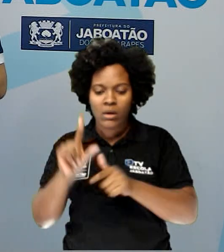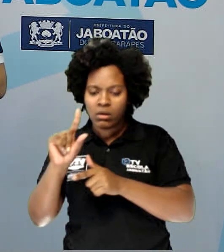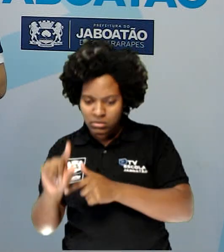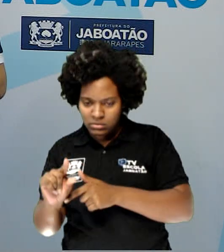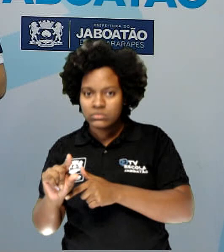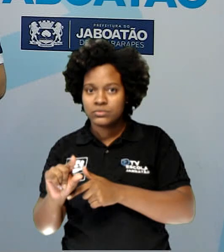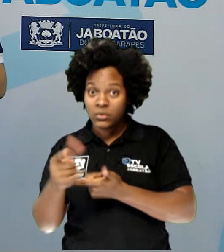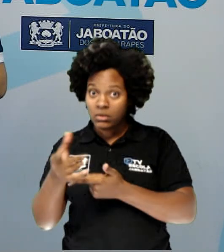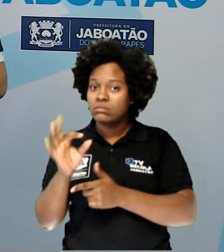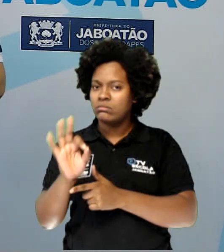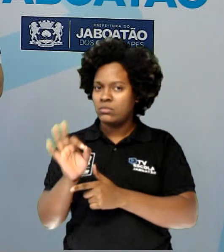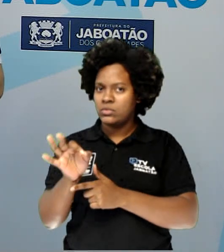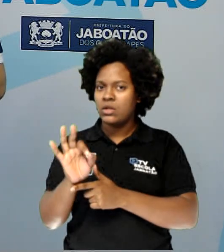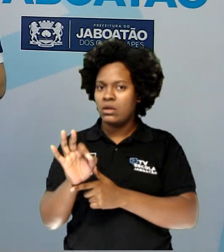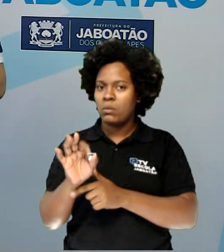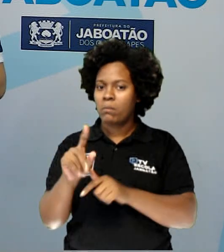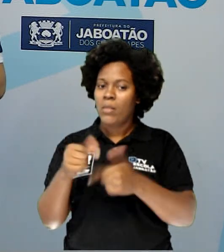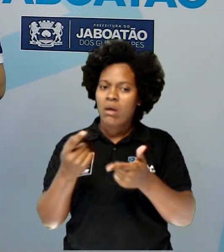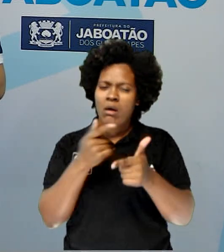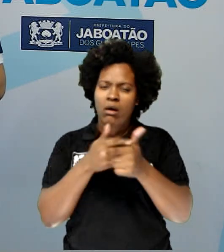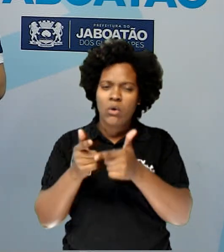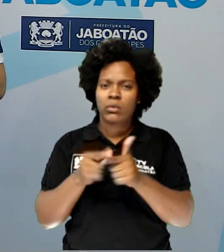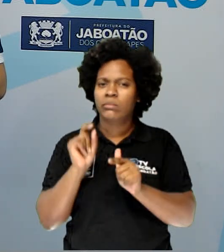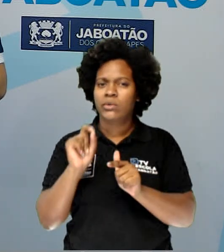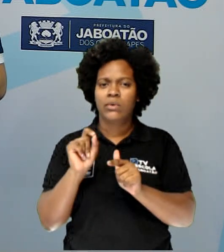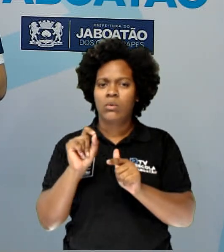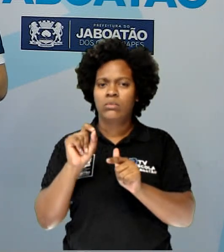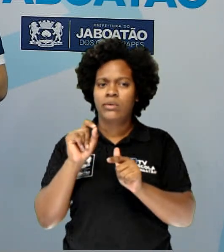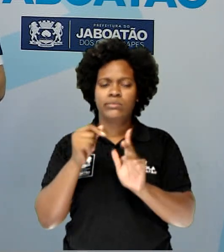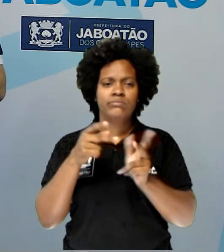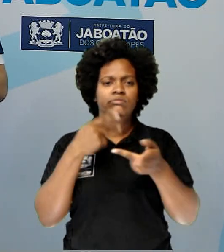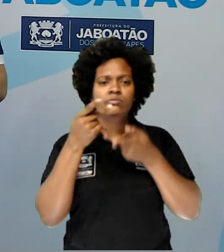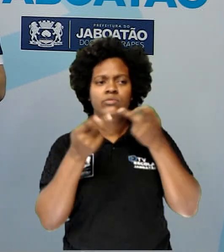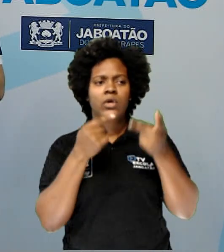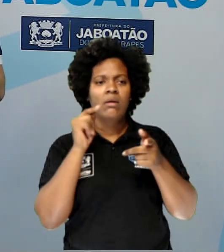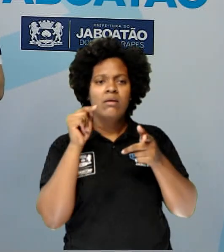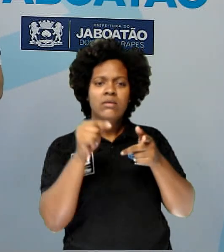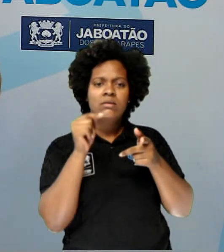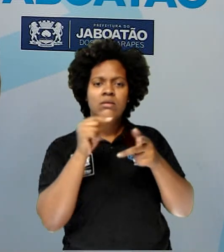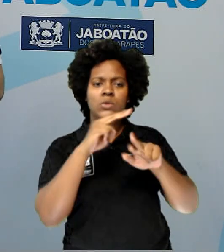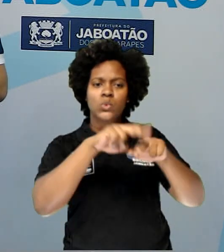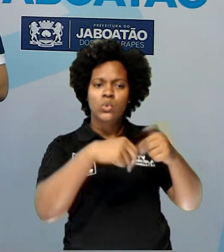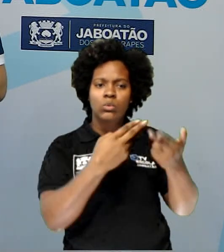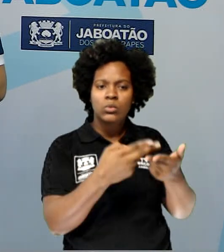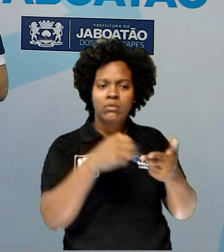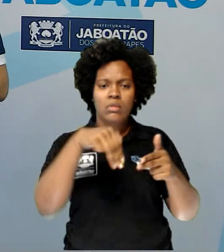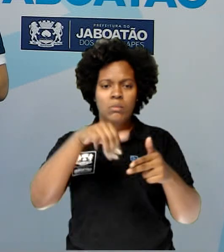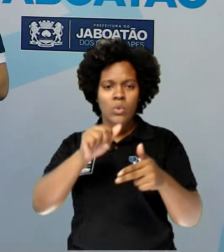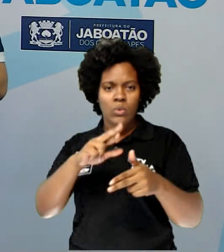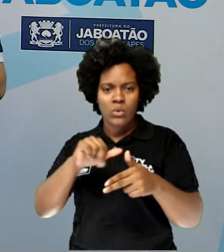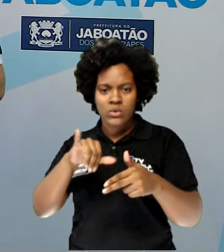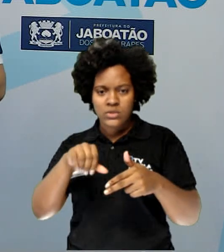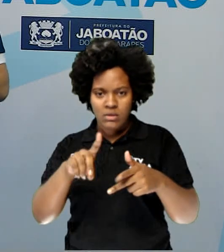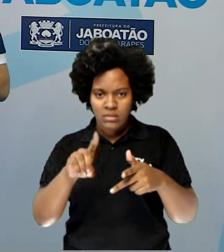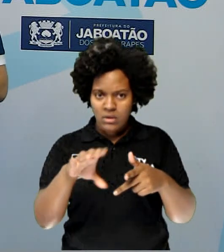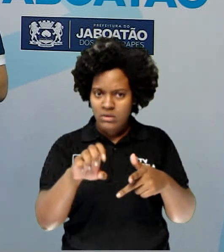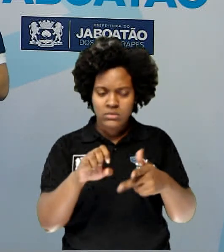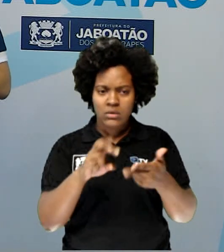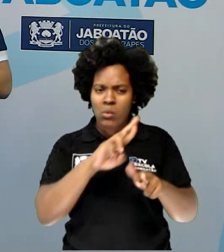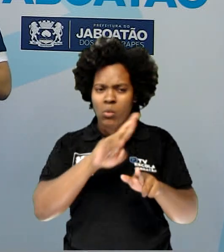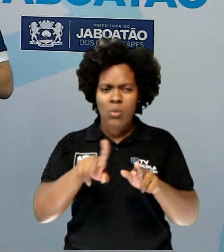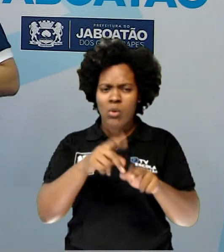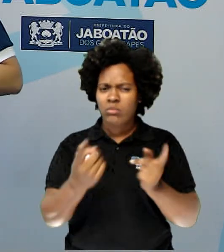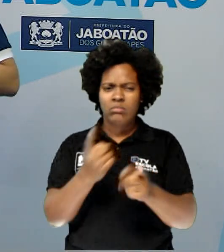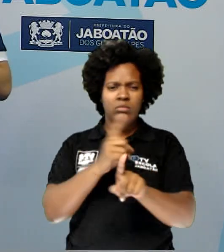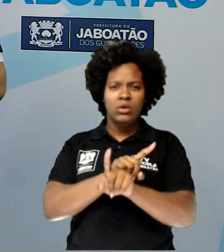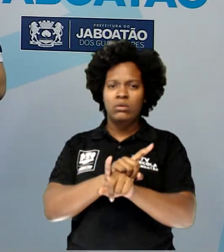o item está correto. O problema é quando ele afirma que isso causa morosidade na narrativa. Pelo contrário,